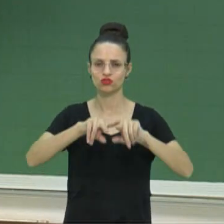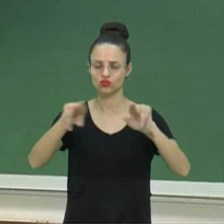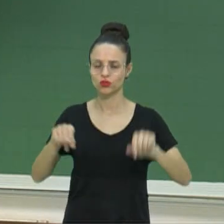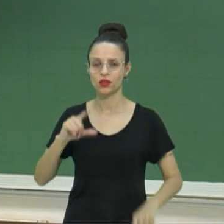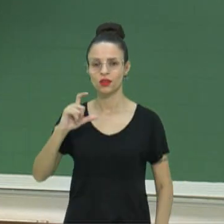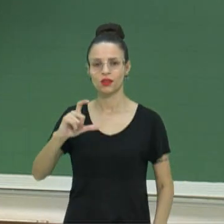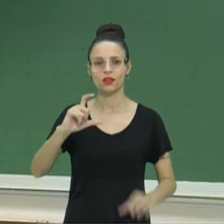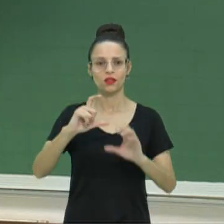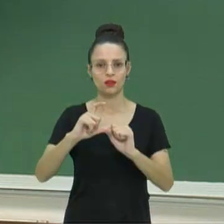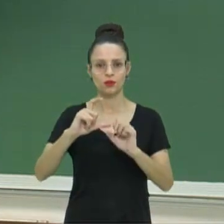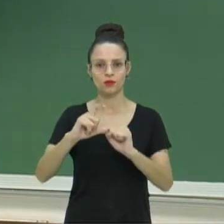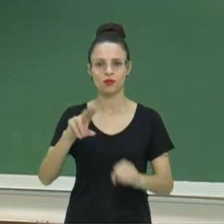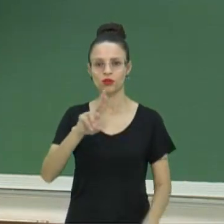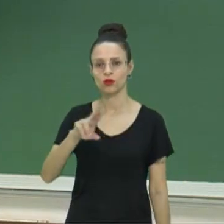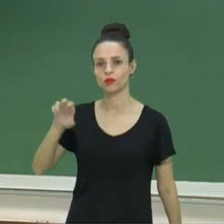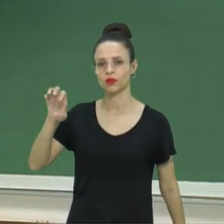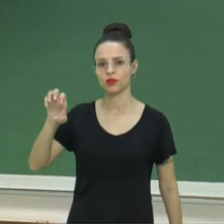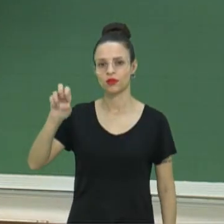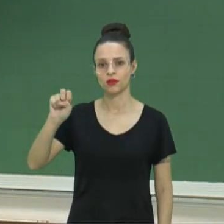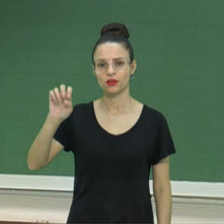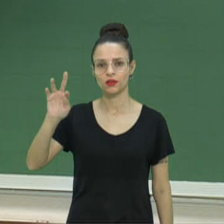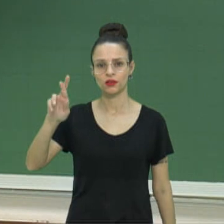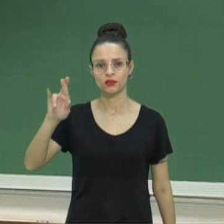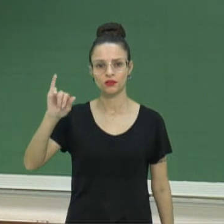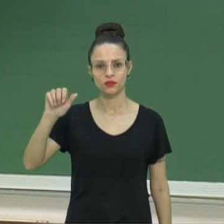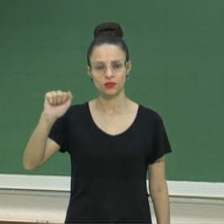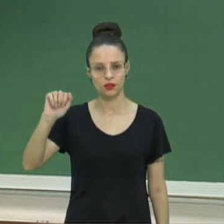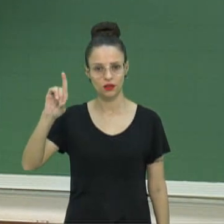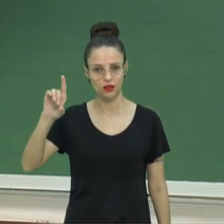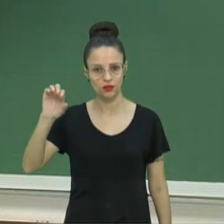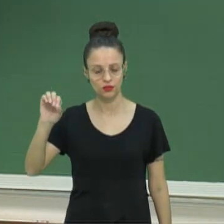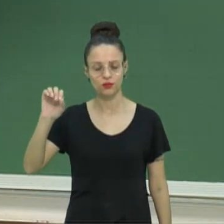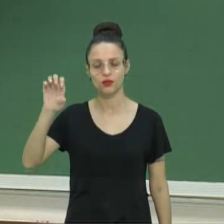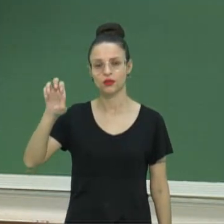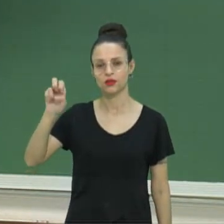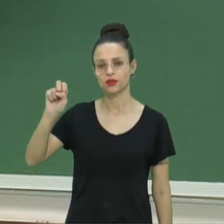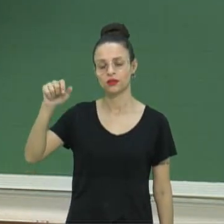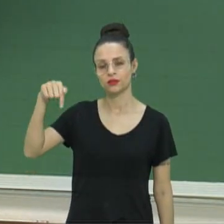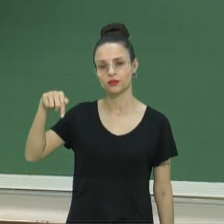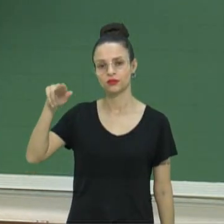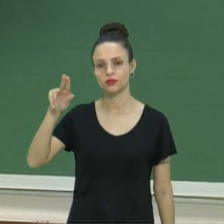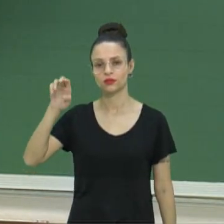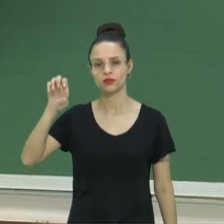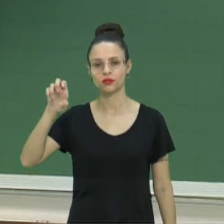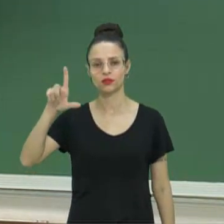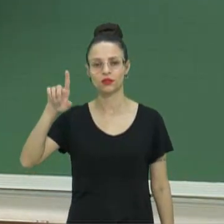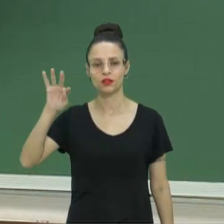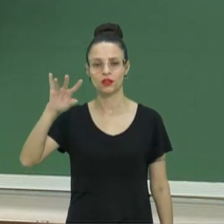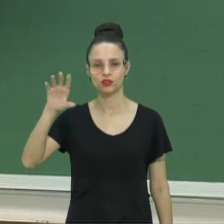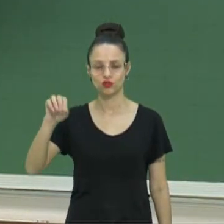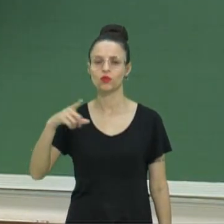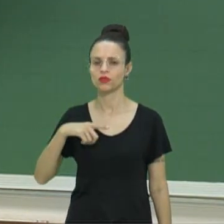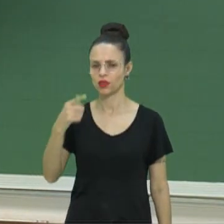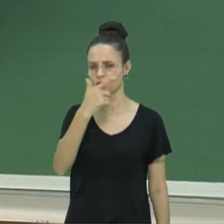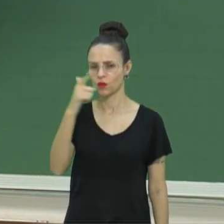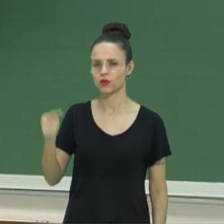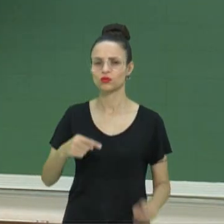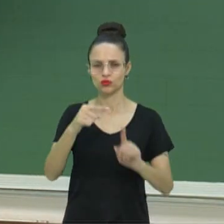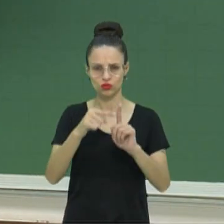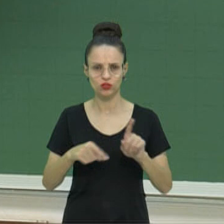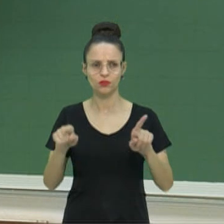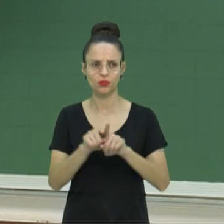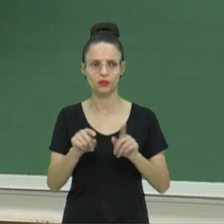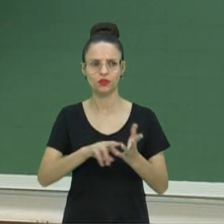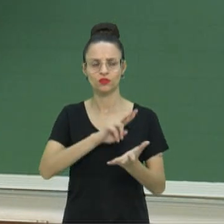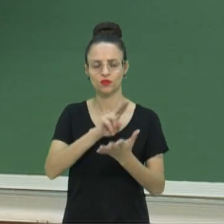é um estriado esquelético, né? Também temos o estriado liso e temos o cardíaco. Então, são os três tipos diferentes de músculos que